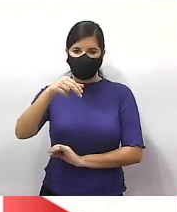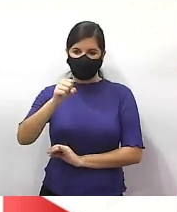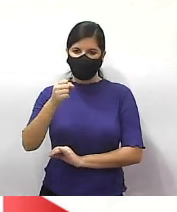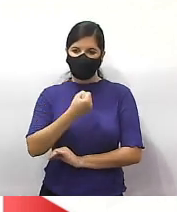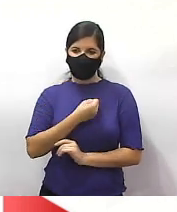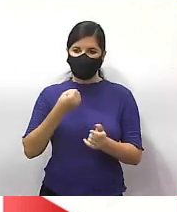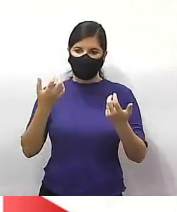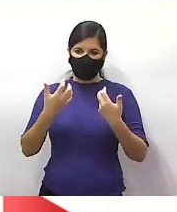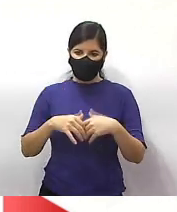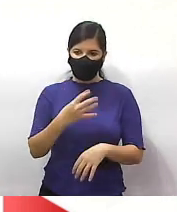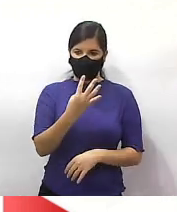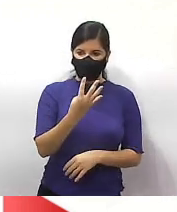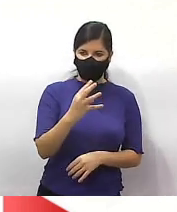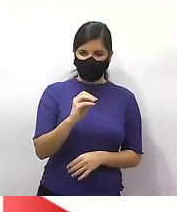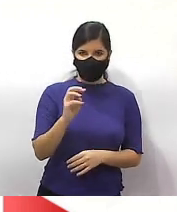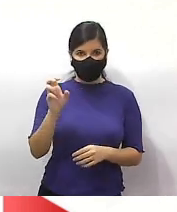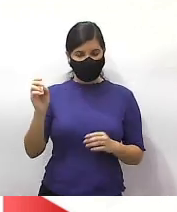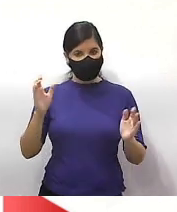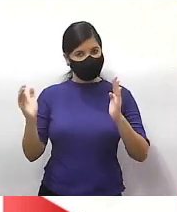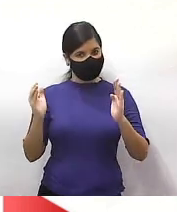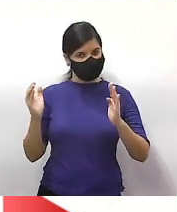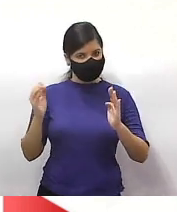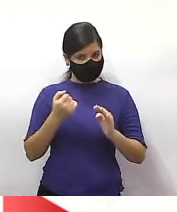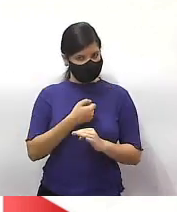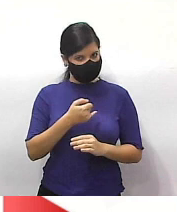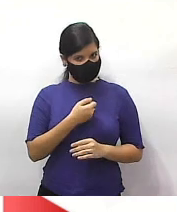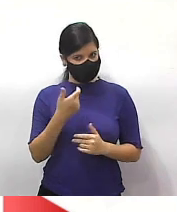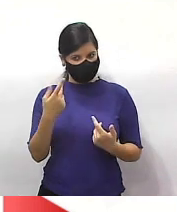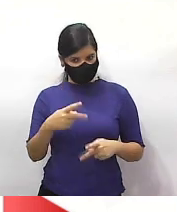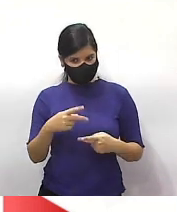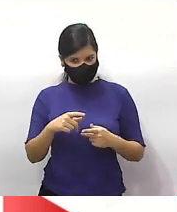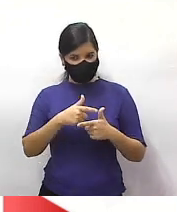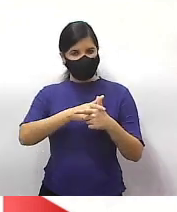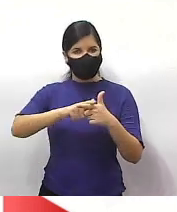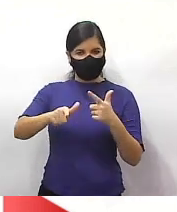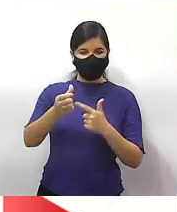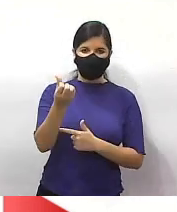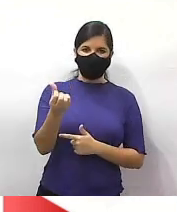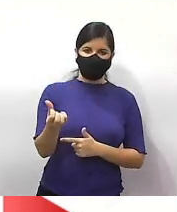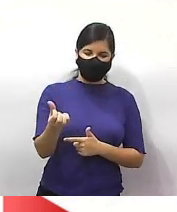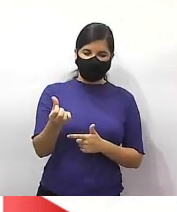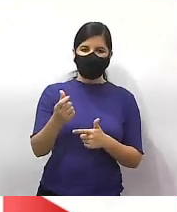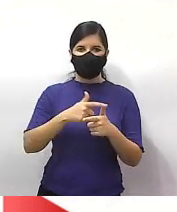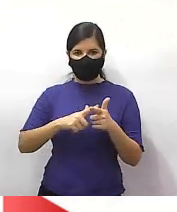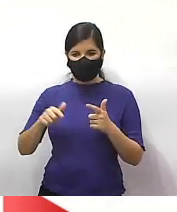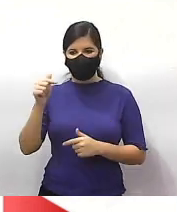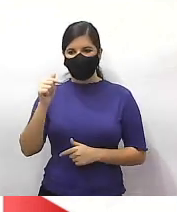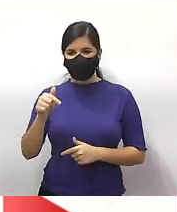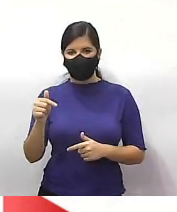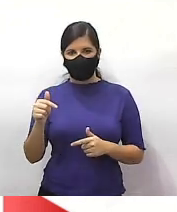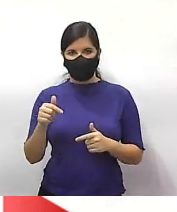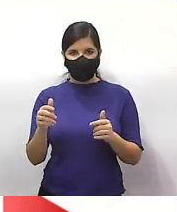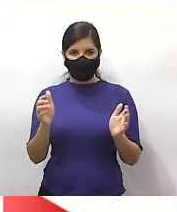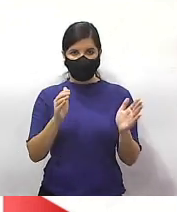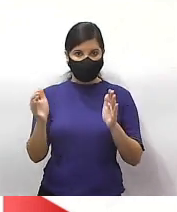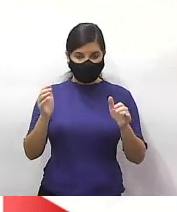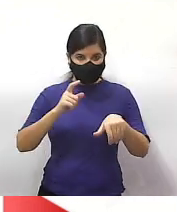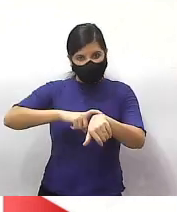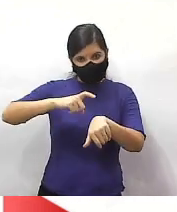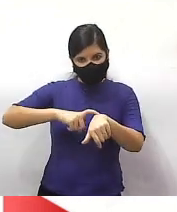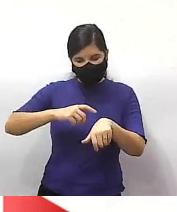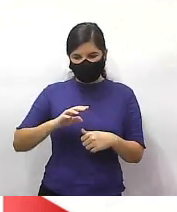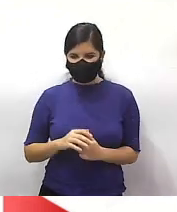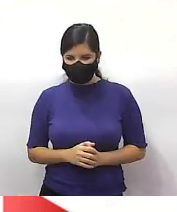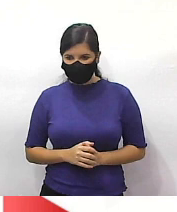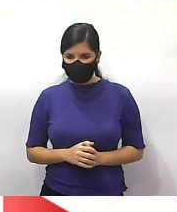natural entre 40 e 50, que é divisível por 6 e por 7 ao mesmo tempo. Se liga aí